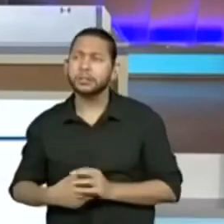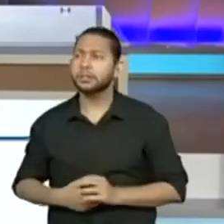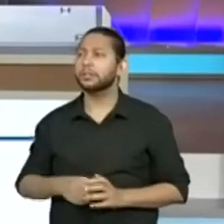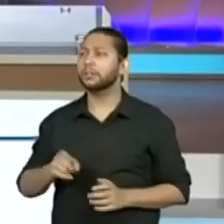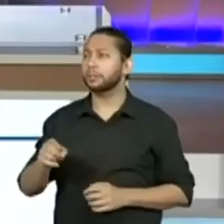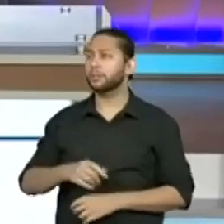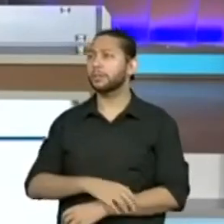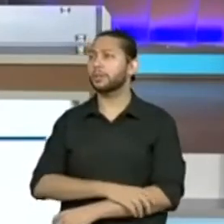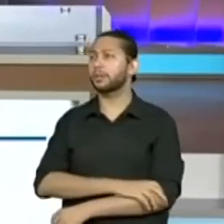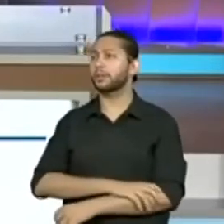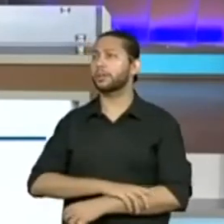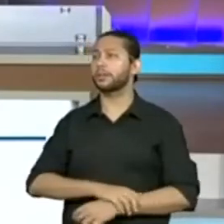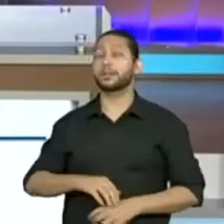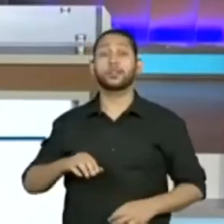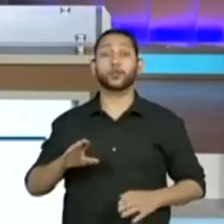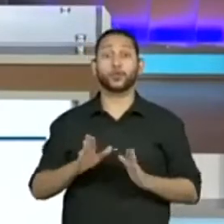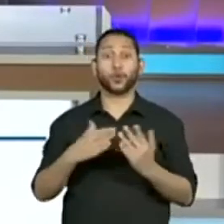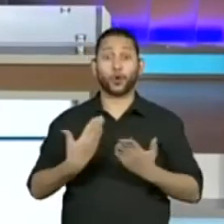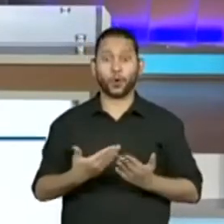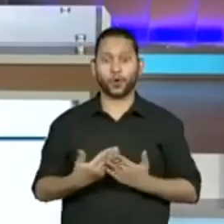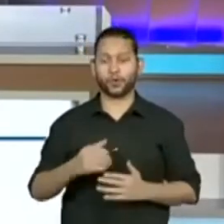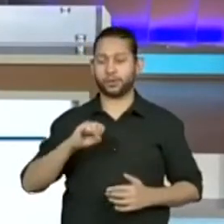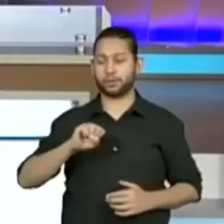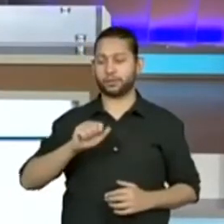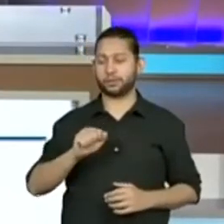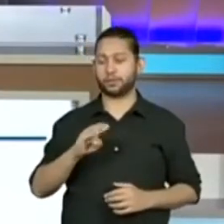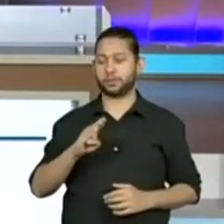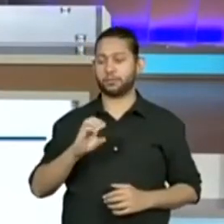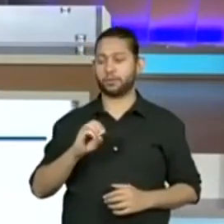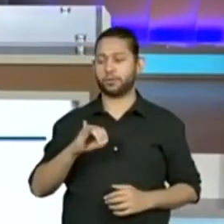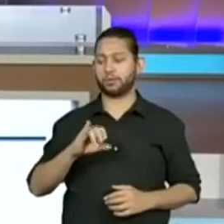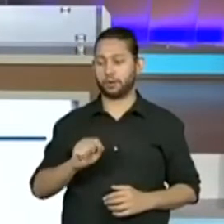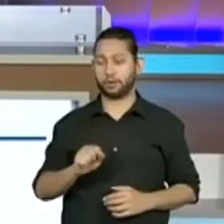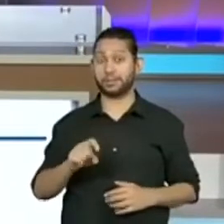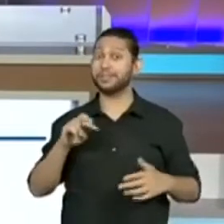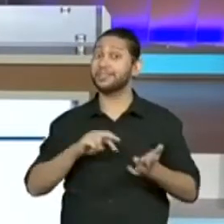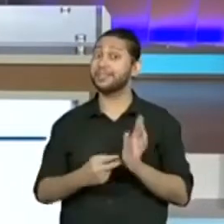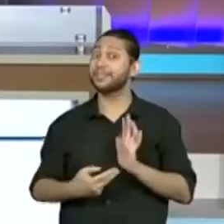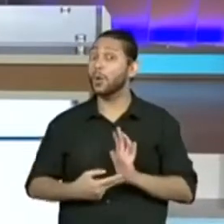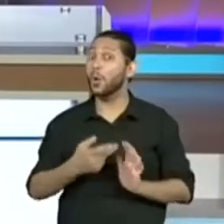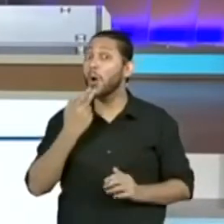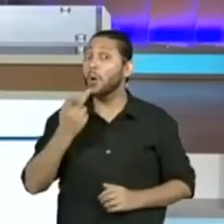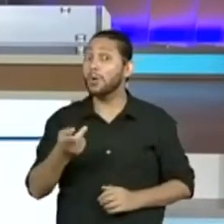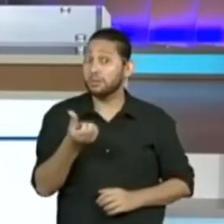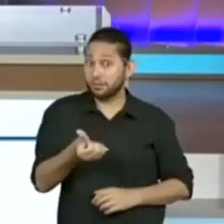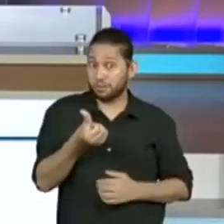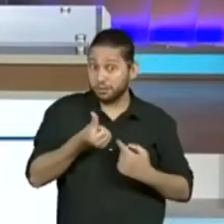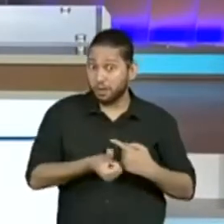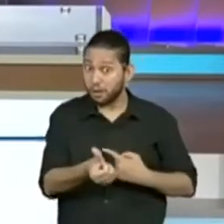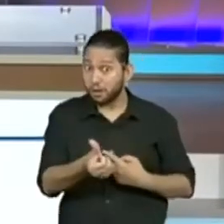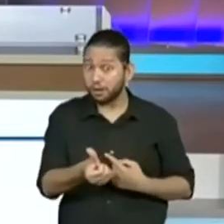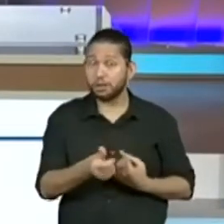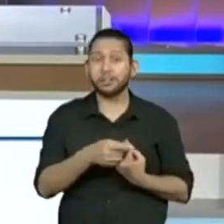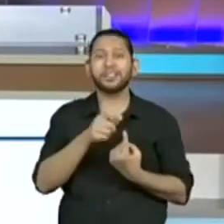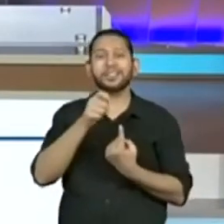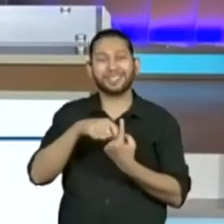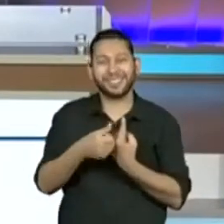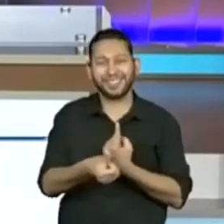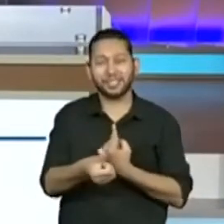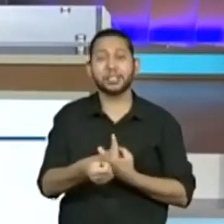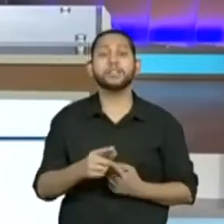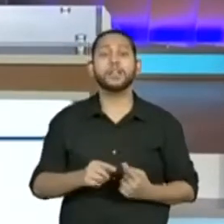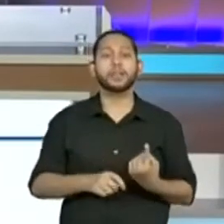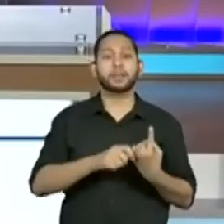escola Arthur Saboia responderam que é 6 meses. Será que os alunos da escola